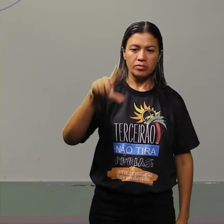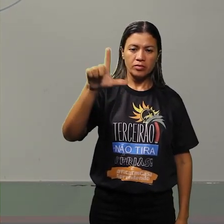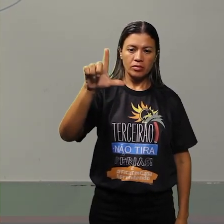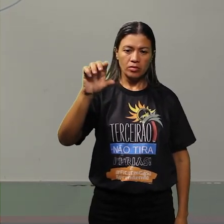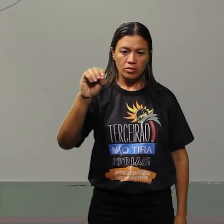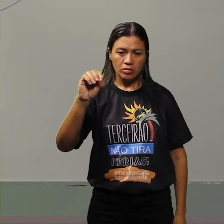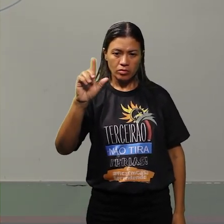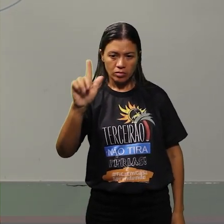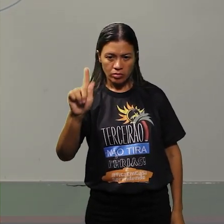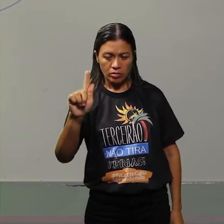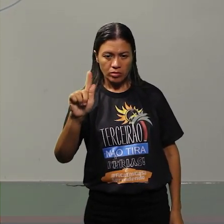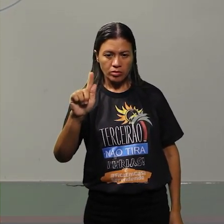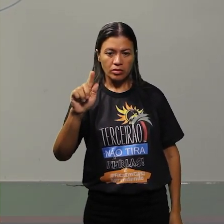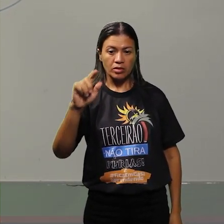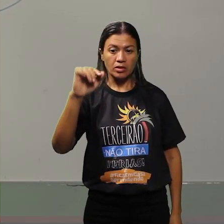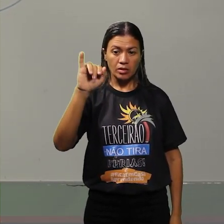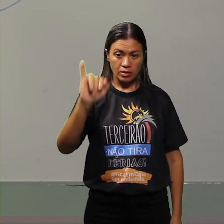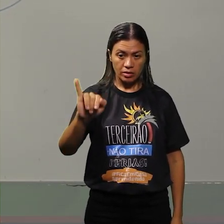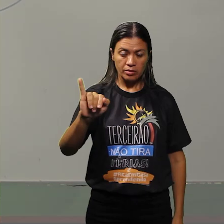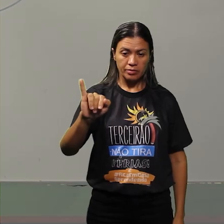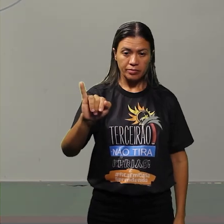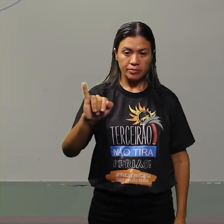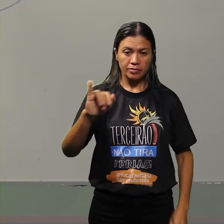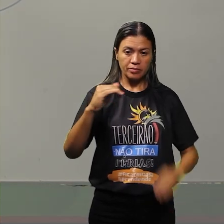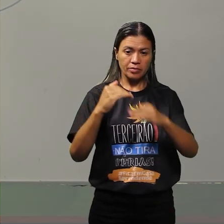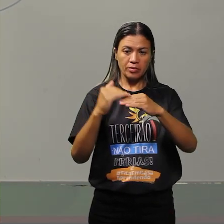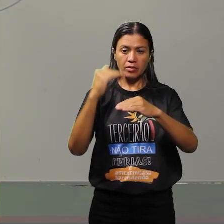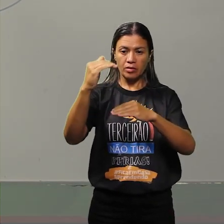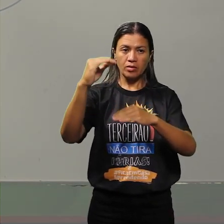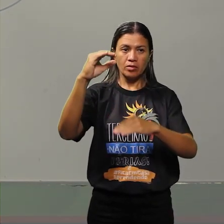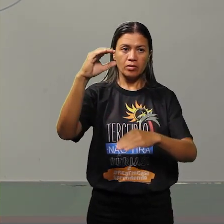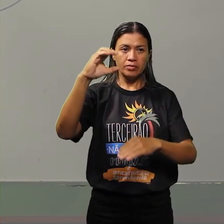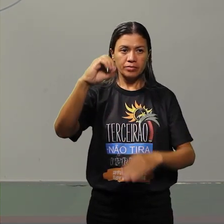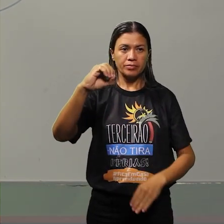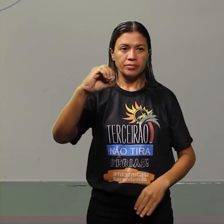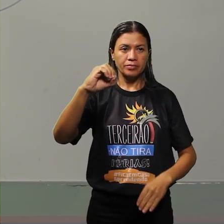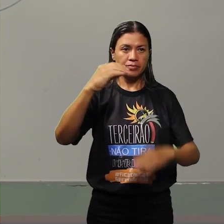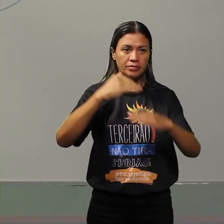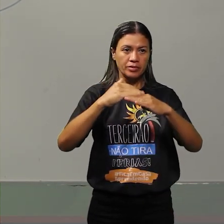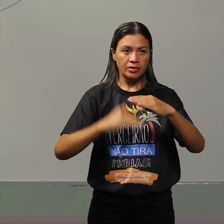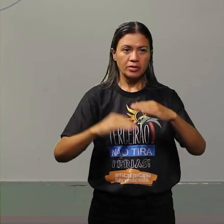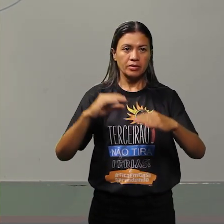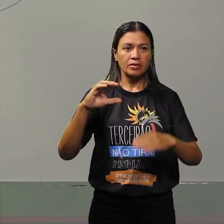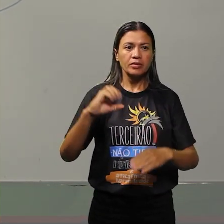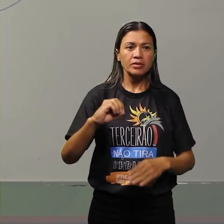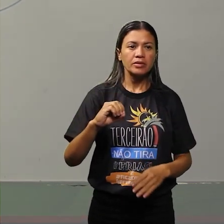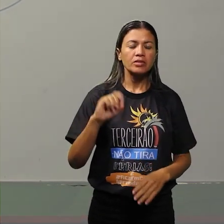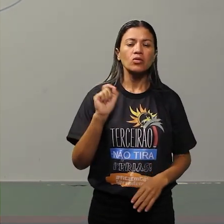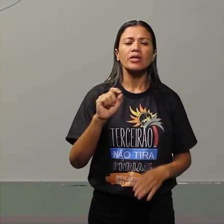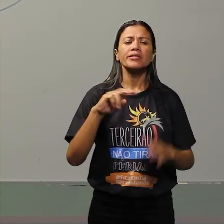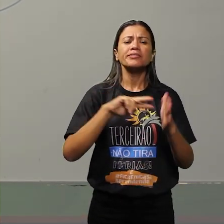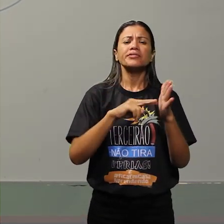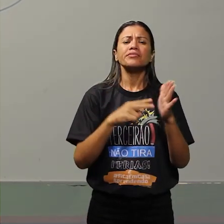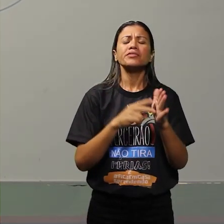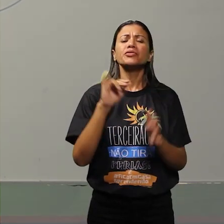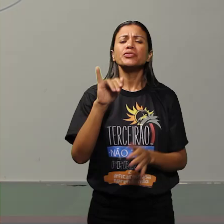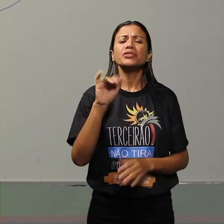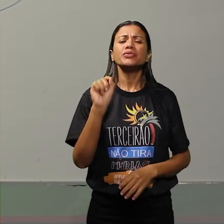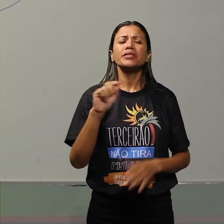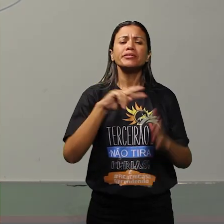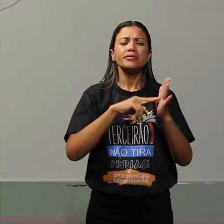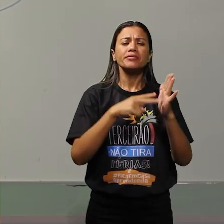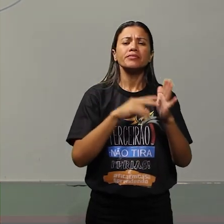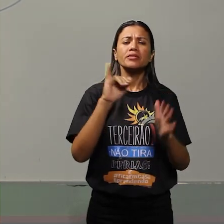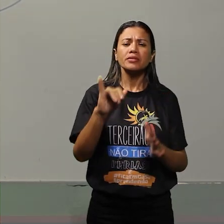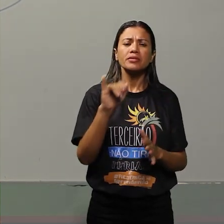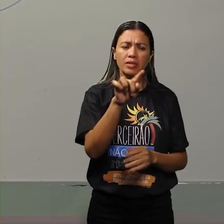log de I sobre I0. Bem, professor, o que é esse I na minha equação? Esse I